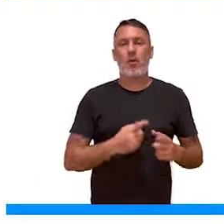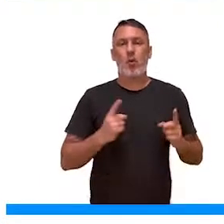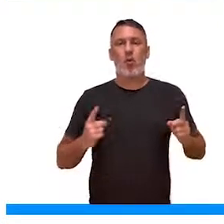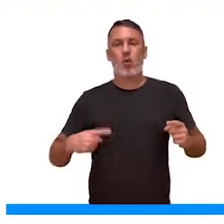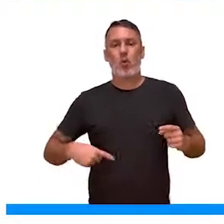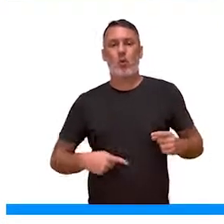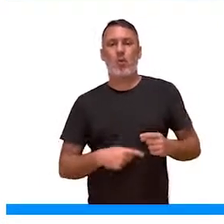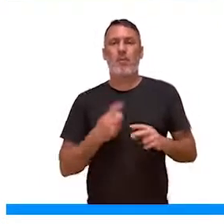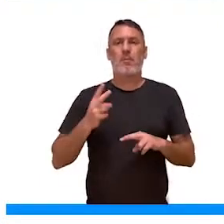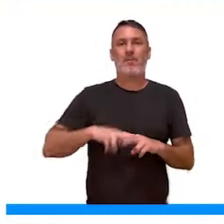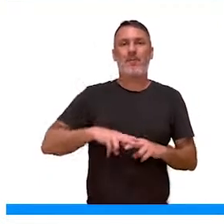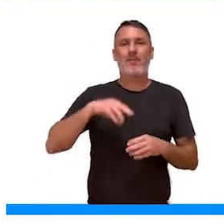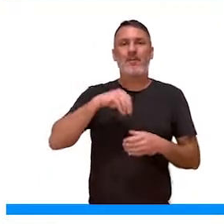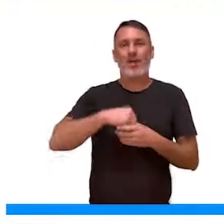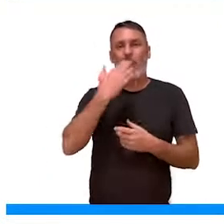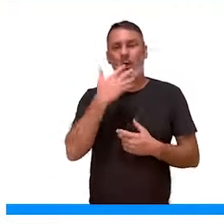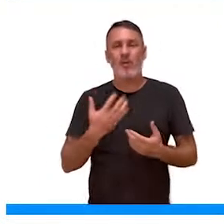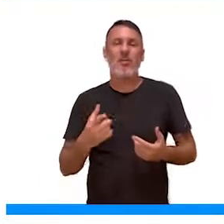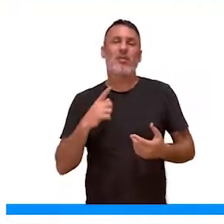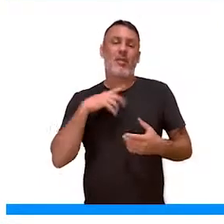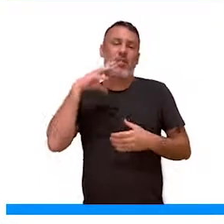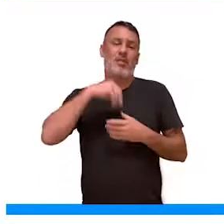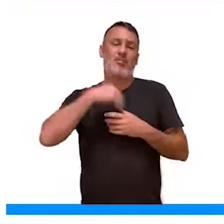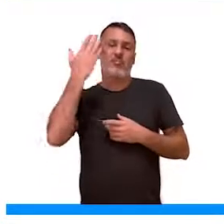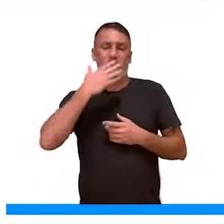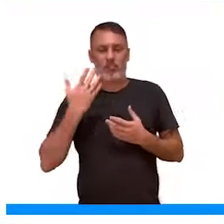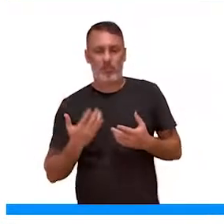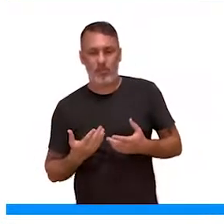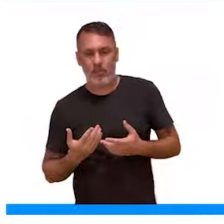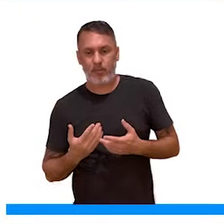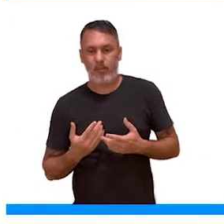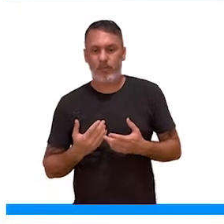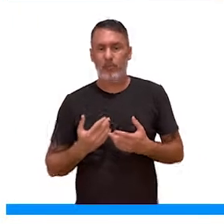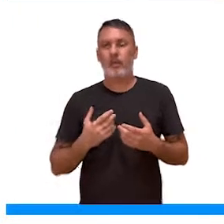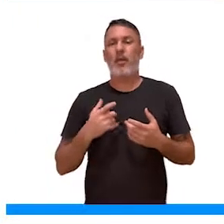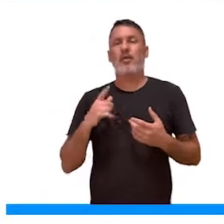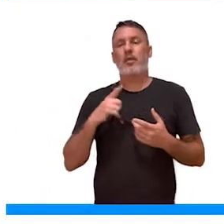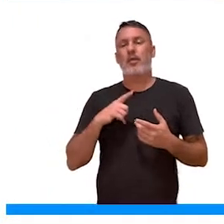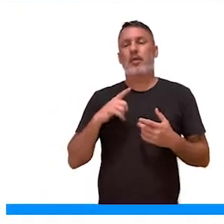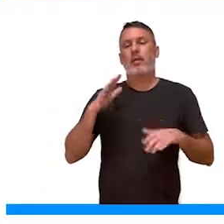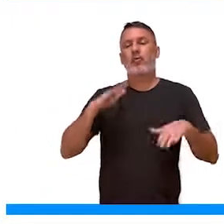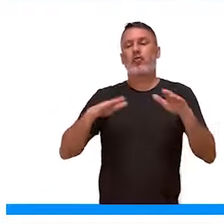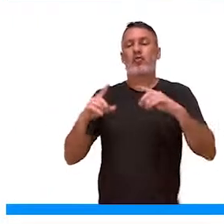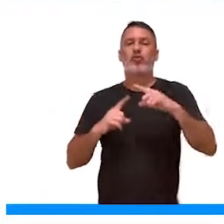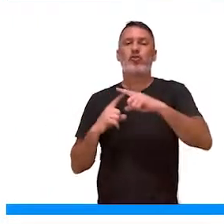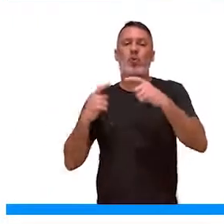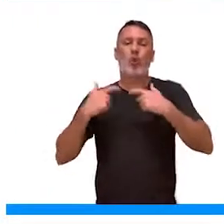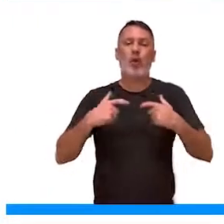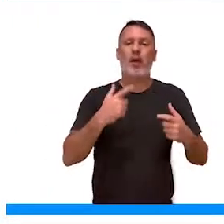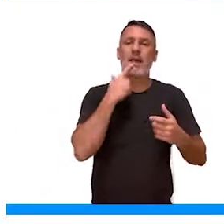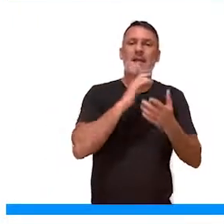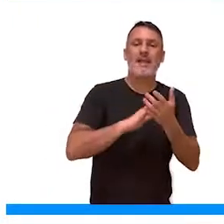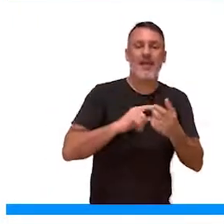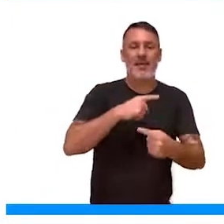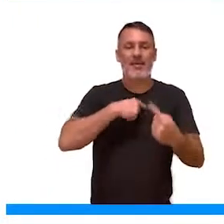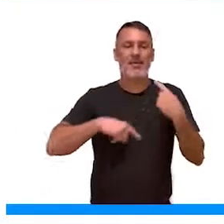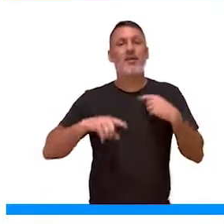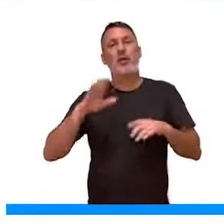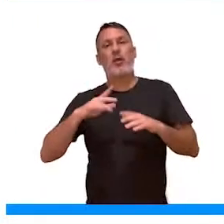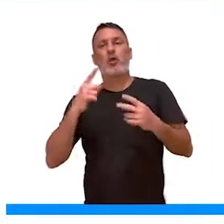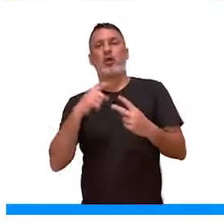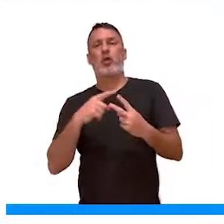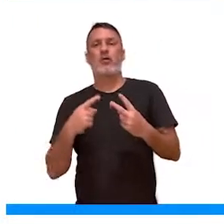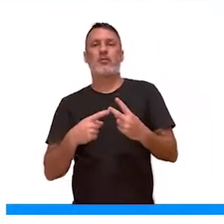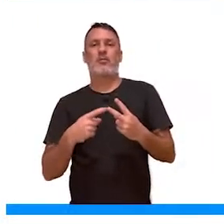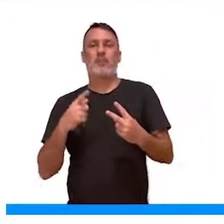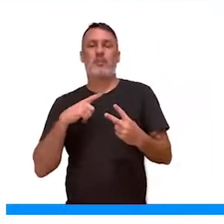a lombriga, que se aloja no intestino, o esquistossomo, que vai se alojar aí em determinados vasos, né? Então, a